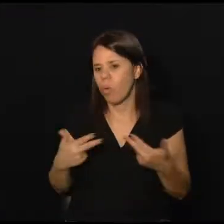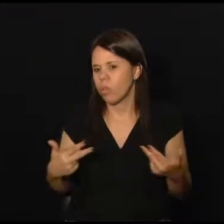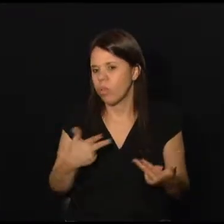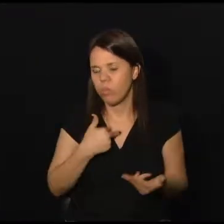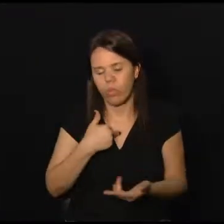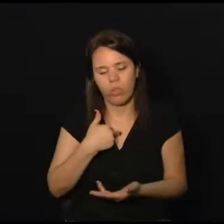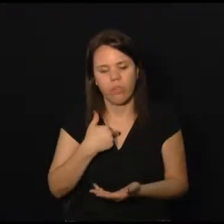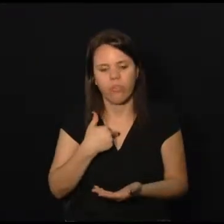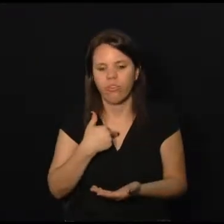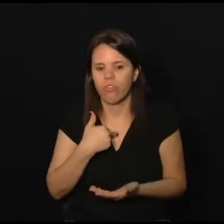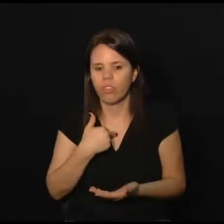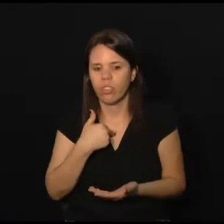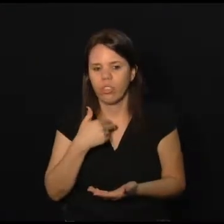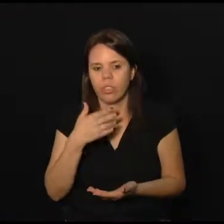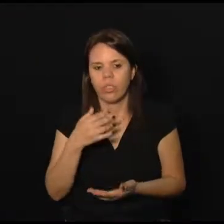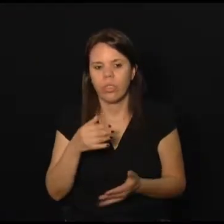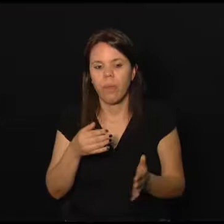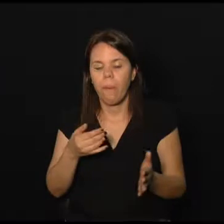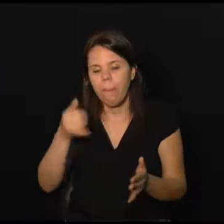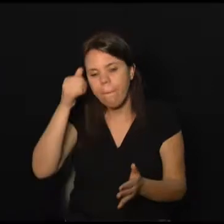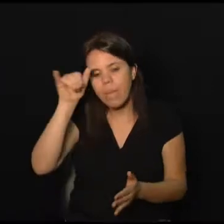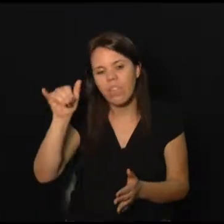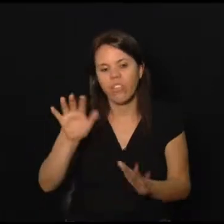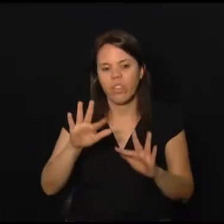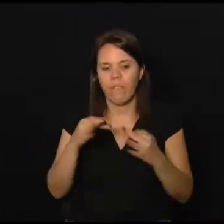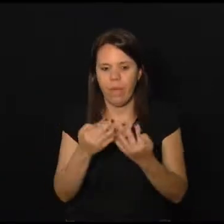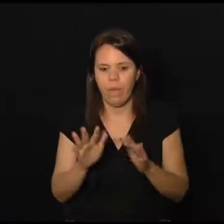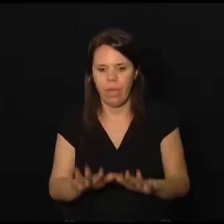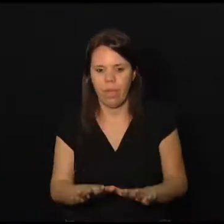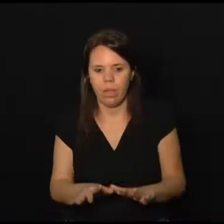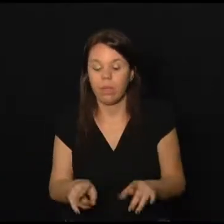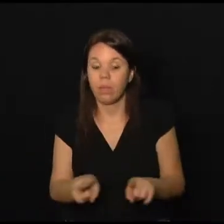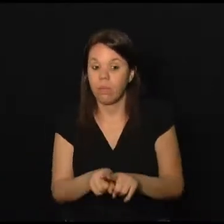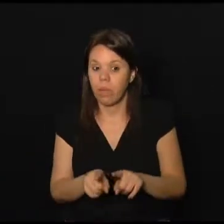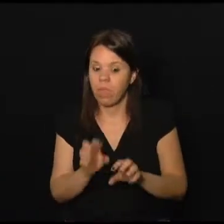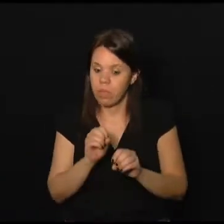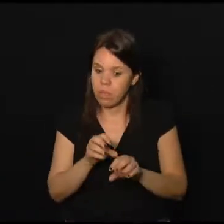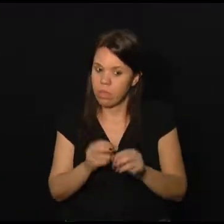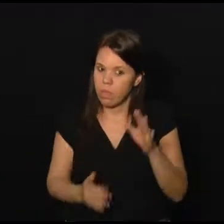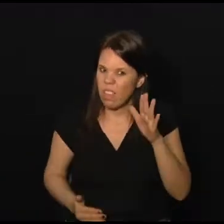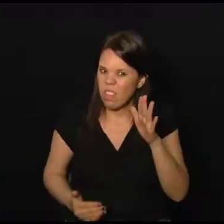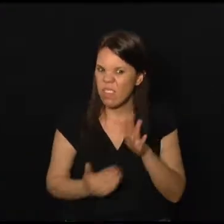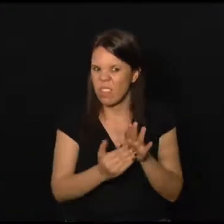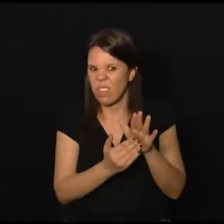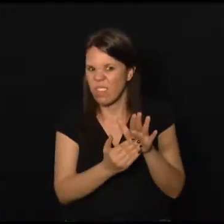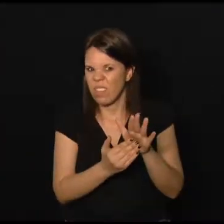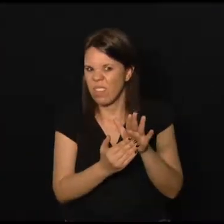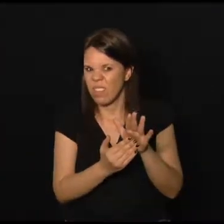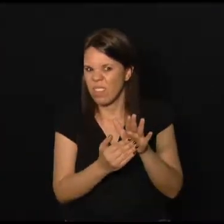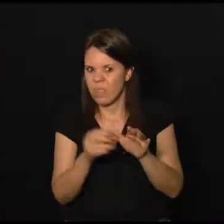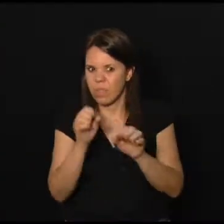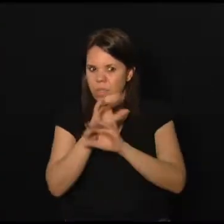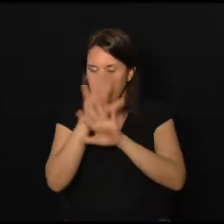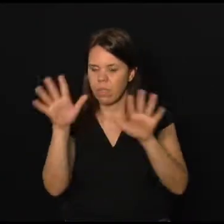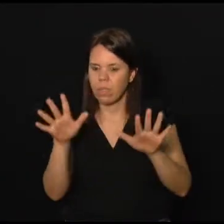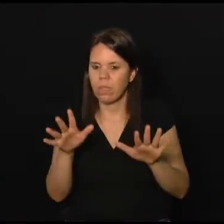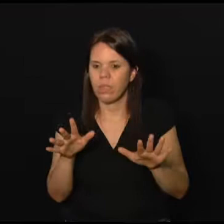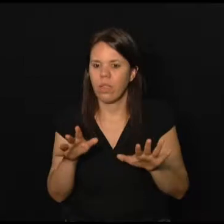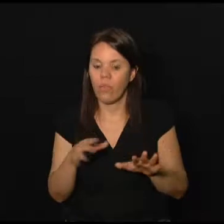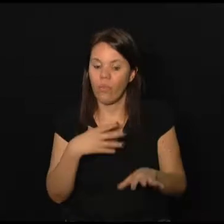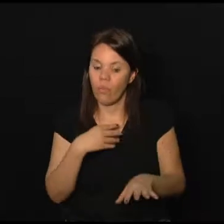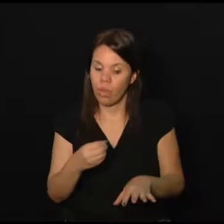da família. E os limites bem estabelecidos, né? As fronteiras claras, ou seja, o filho